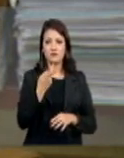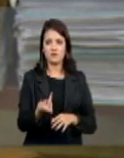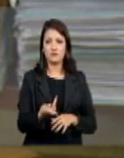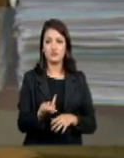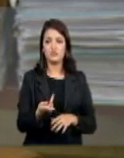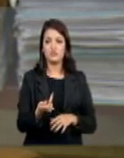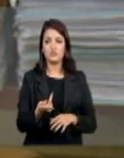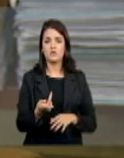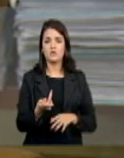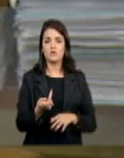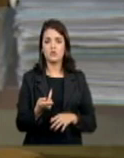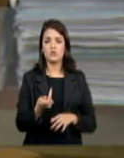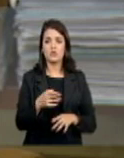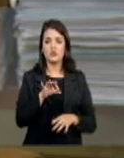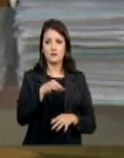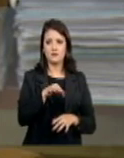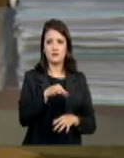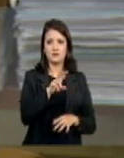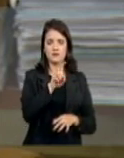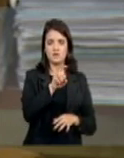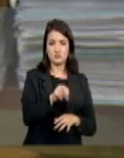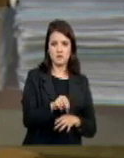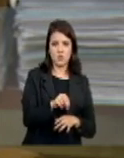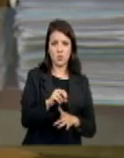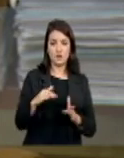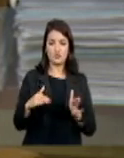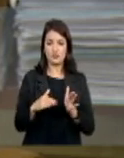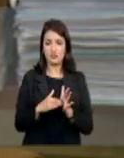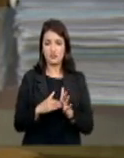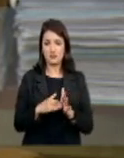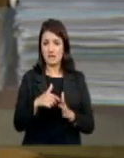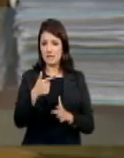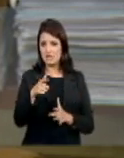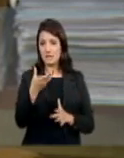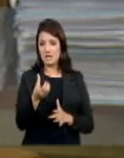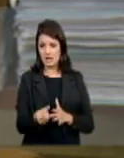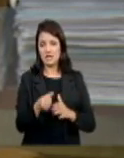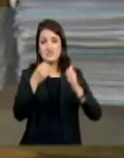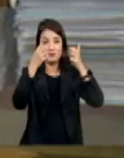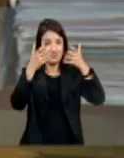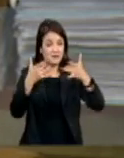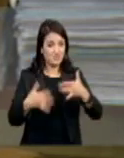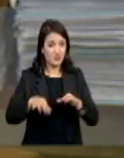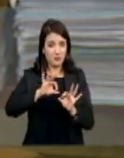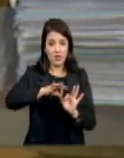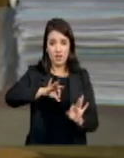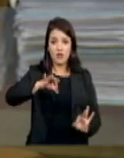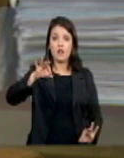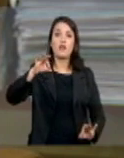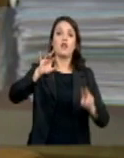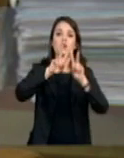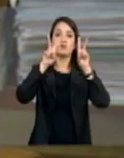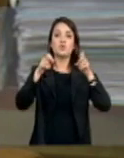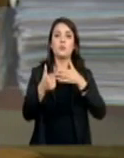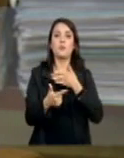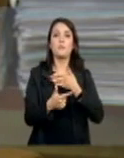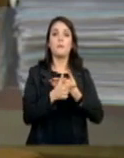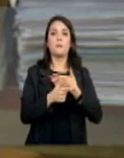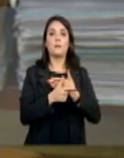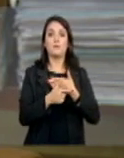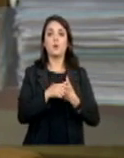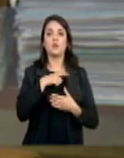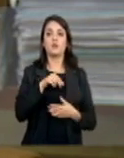50 até a página 76 sobre essa essas atribuições da